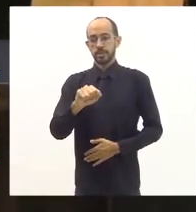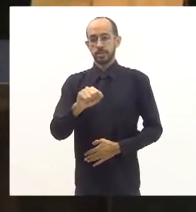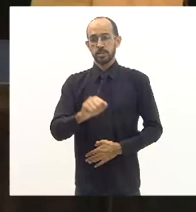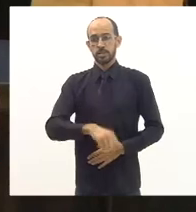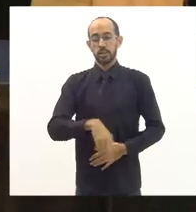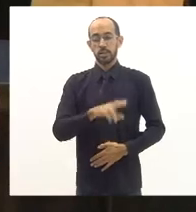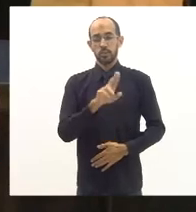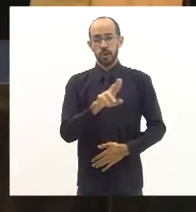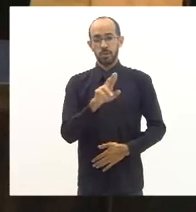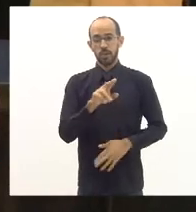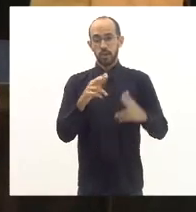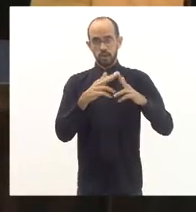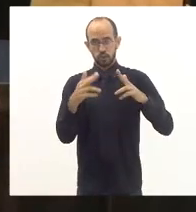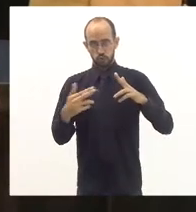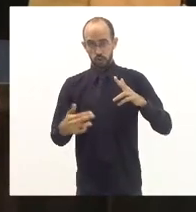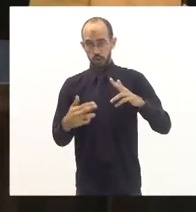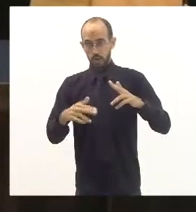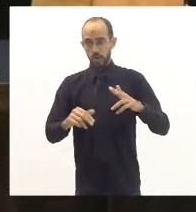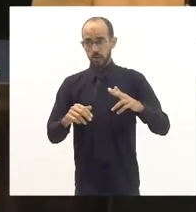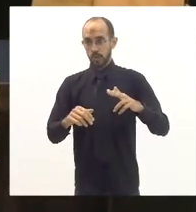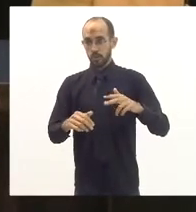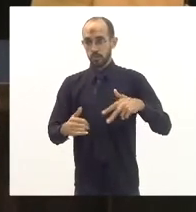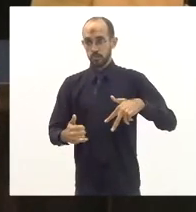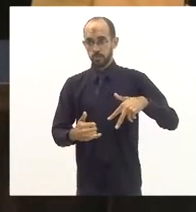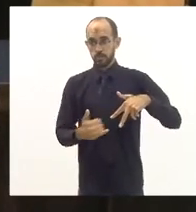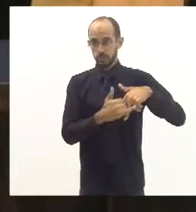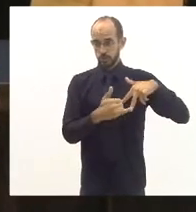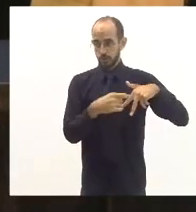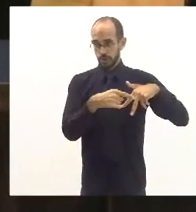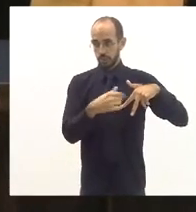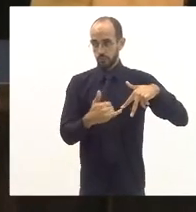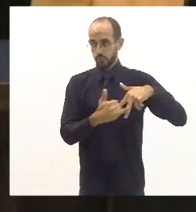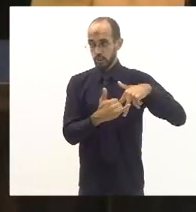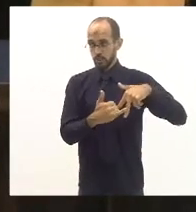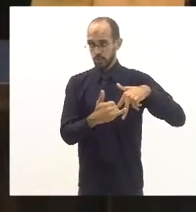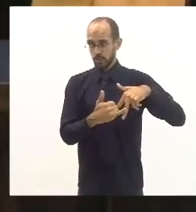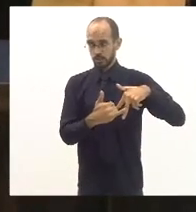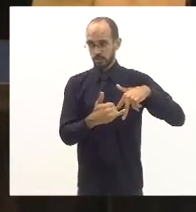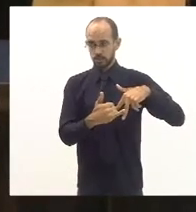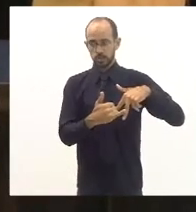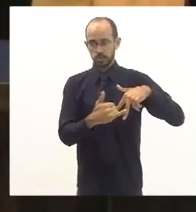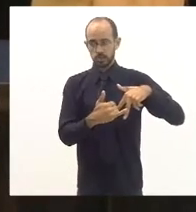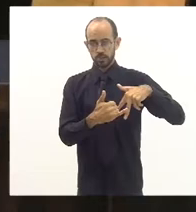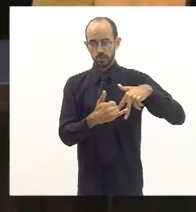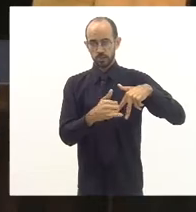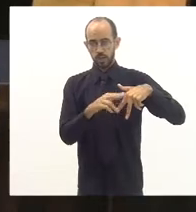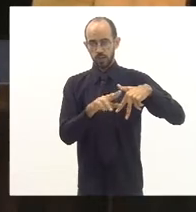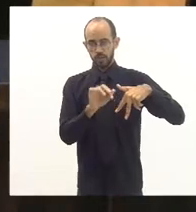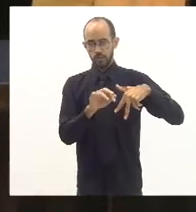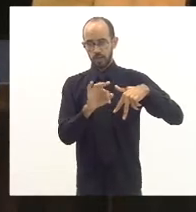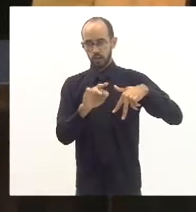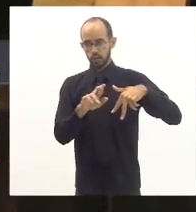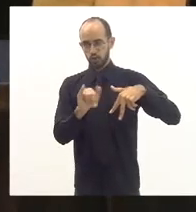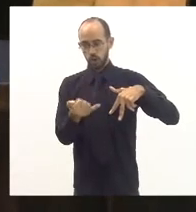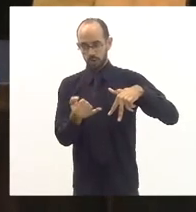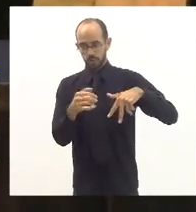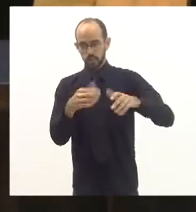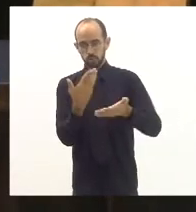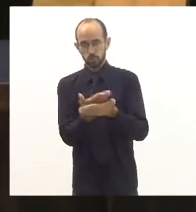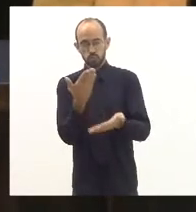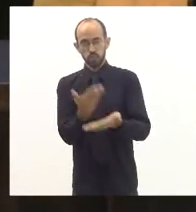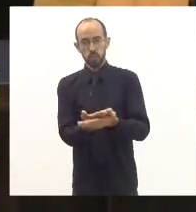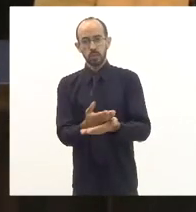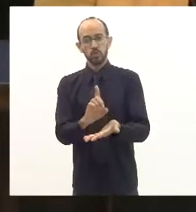UFRJ, eu sou professor da UFRJ, isso me diz respeito também. Ela é doutoranda em matemática.